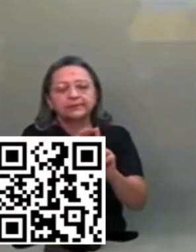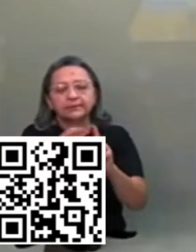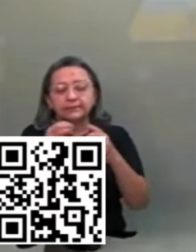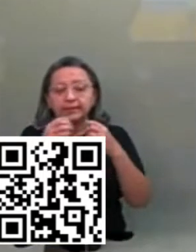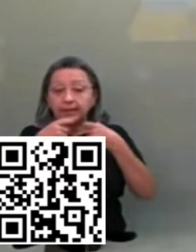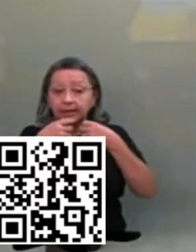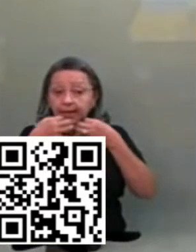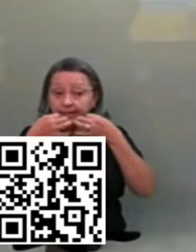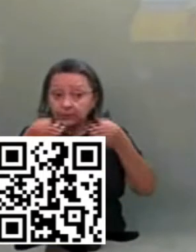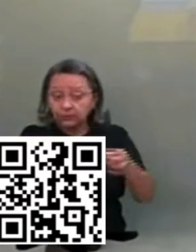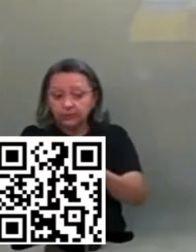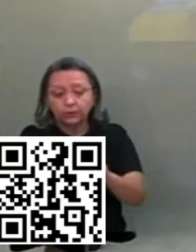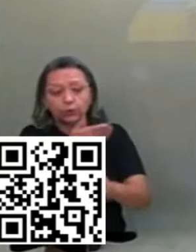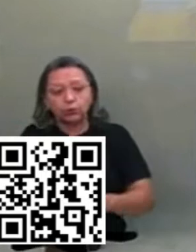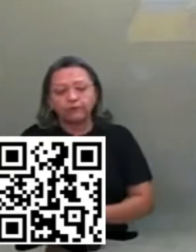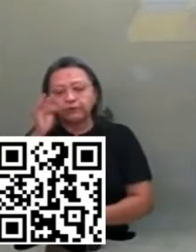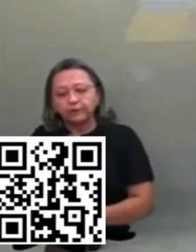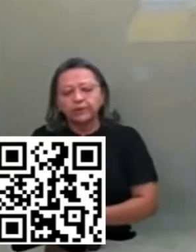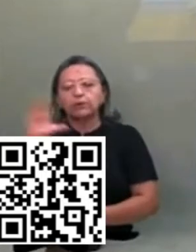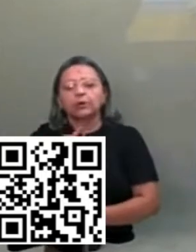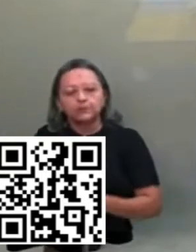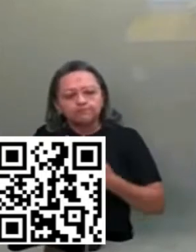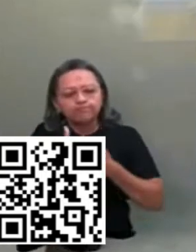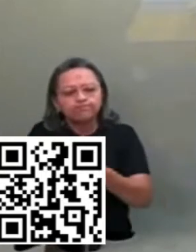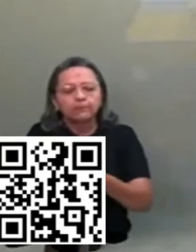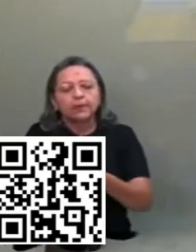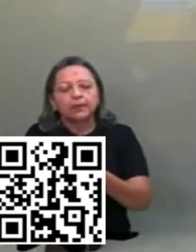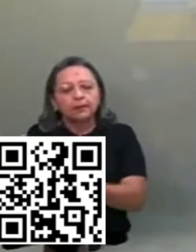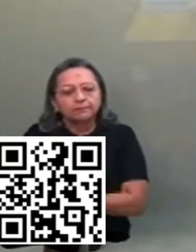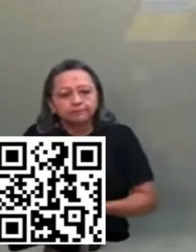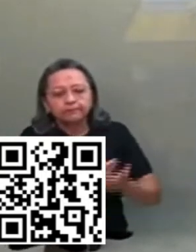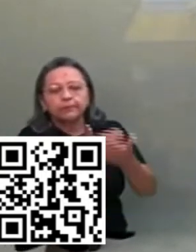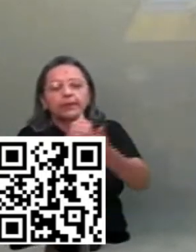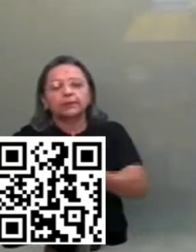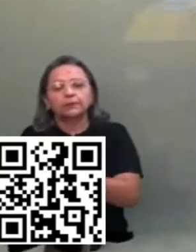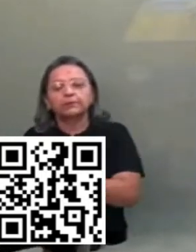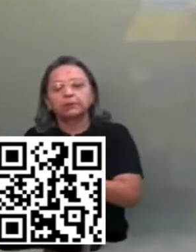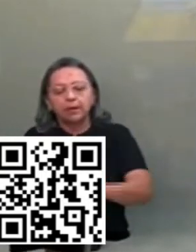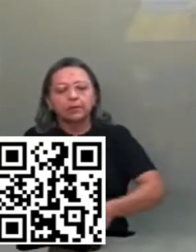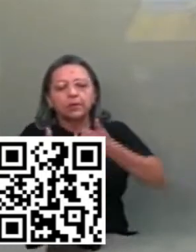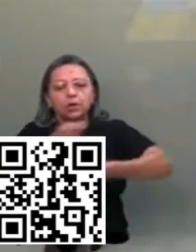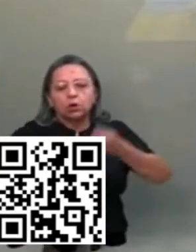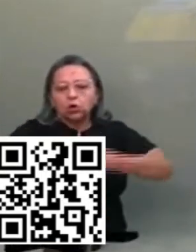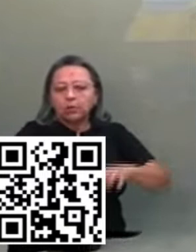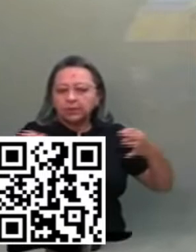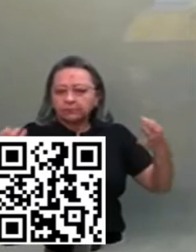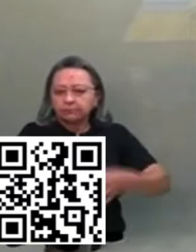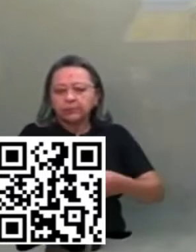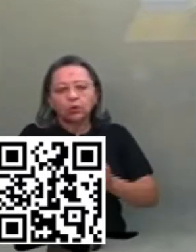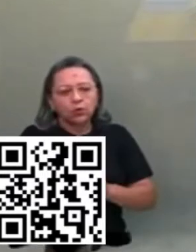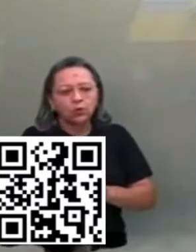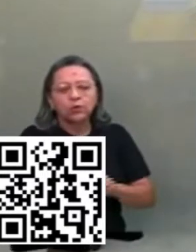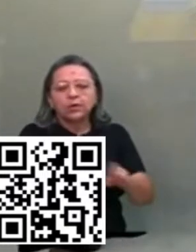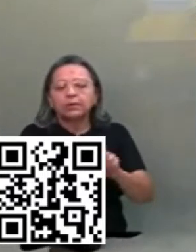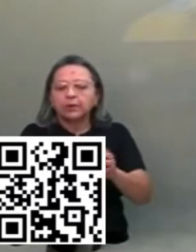e ações do governo federal, que seguiu adotando medidas para uma retomada econômica sólida, contínua